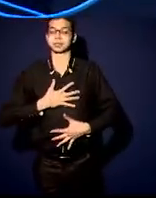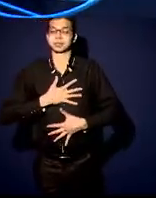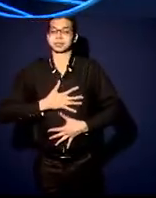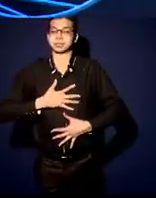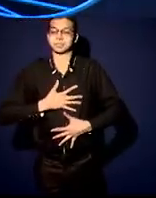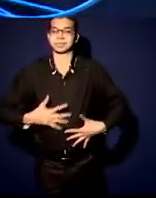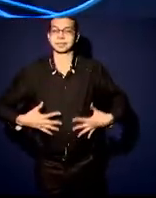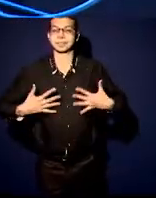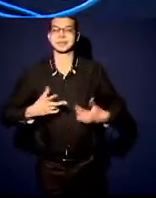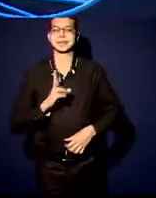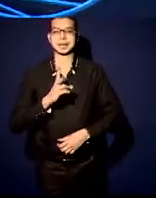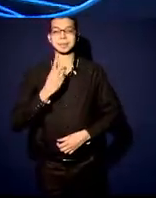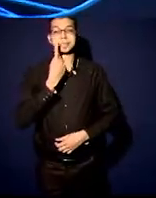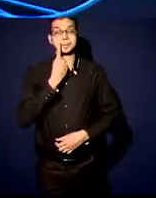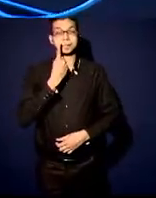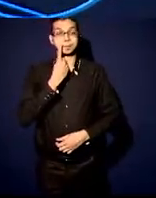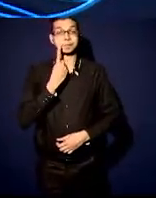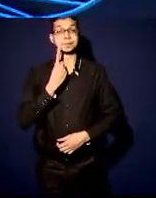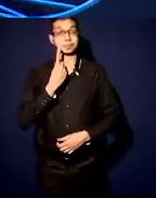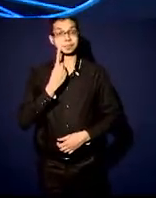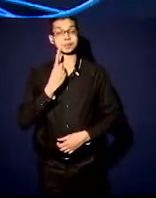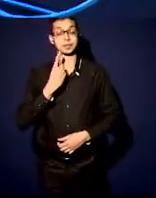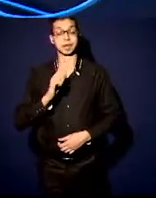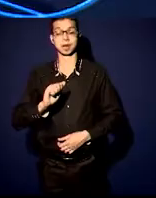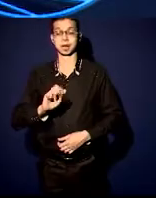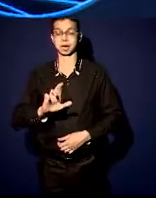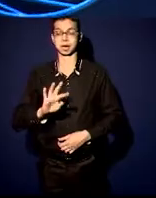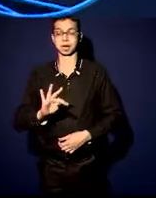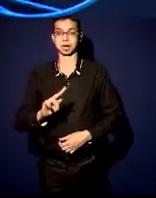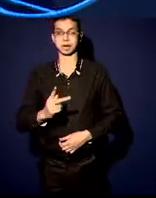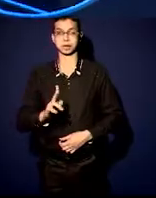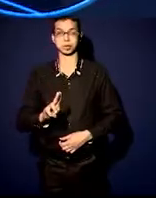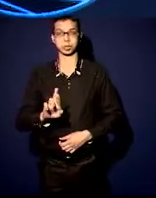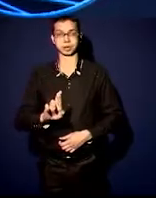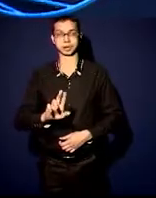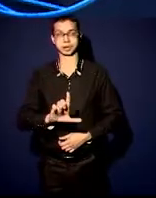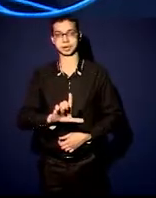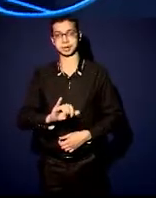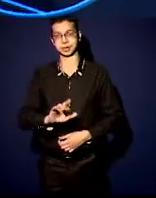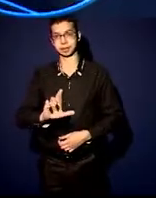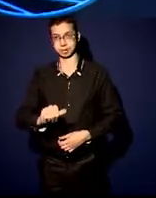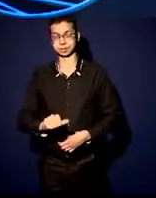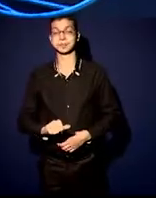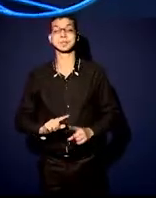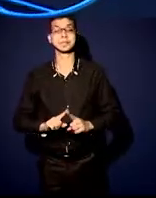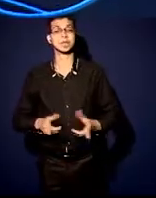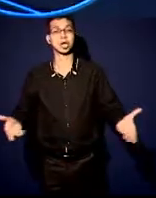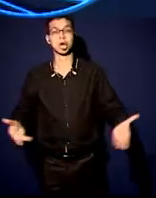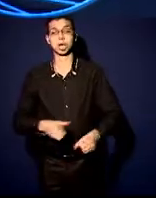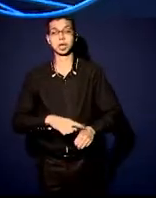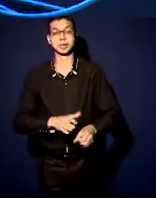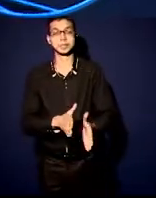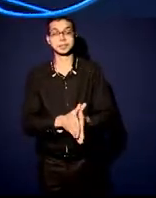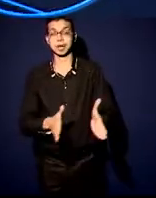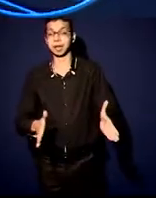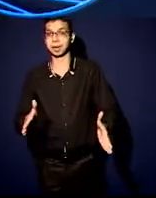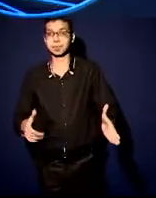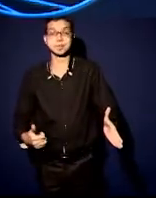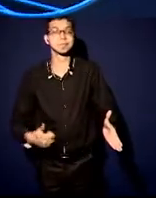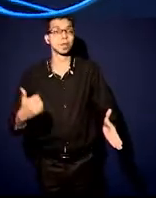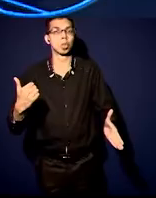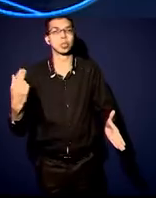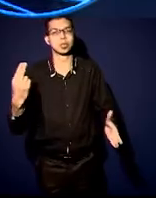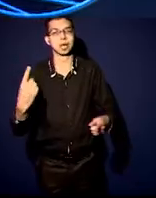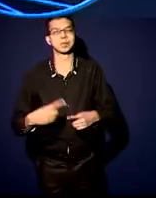ver o deputado Arthur Lira e o momento ele não podia ser melhor presidente foi